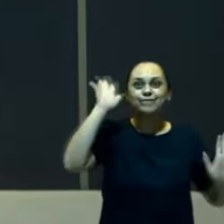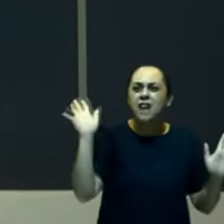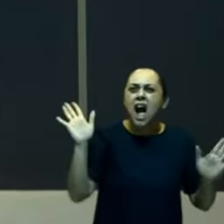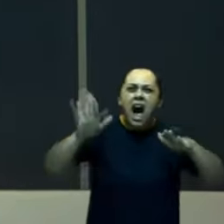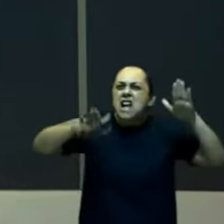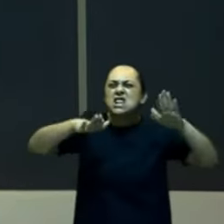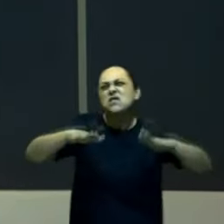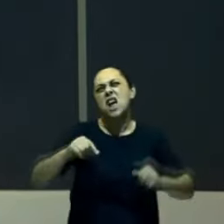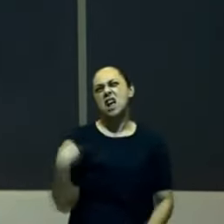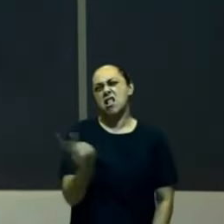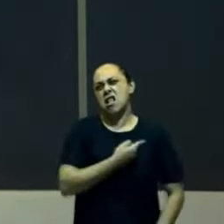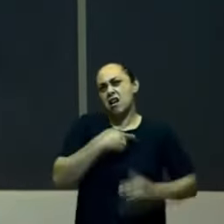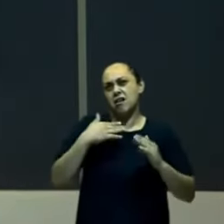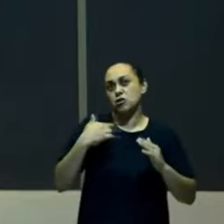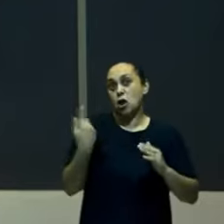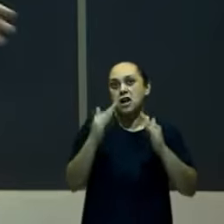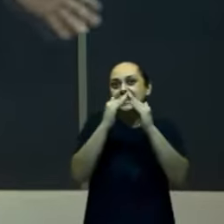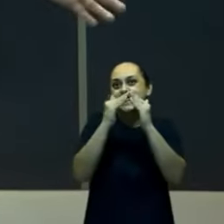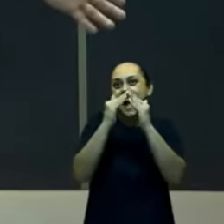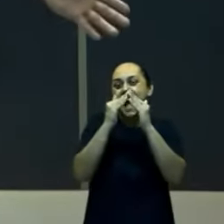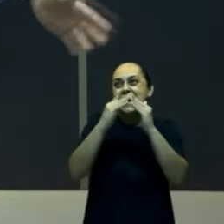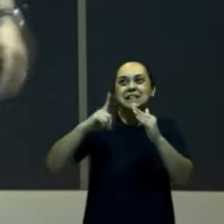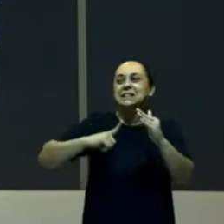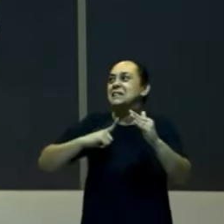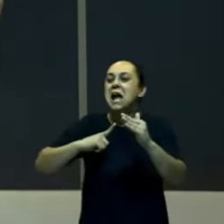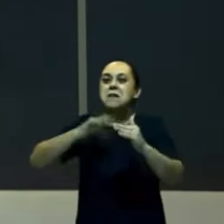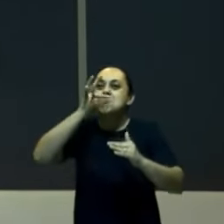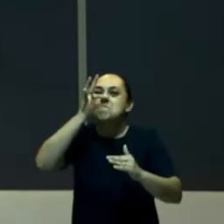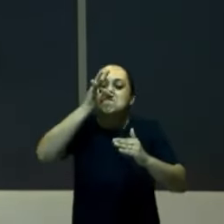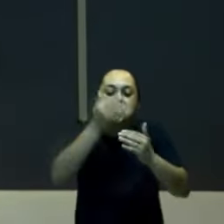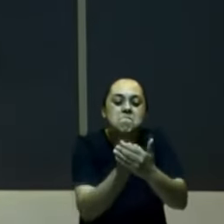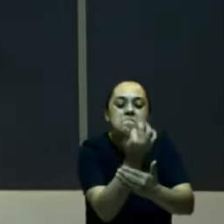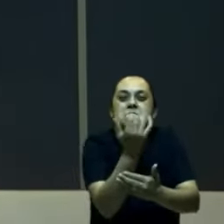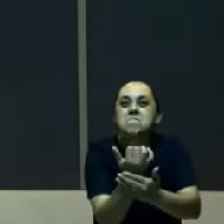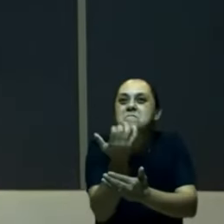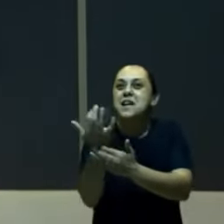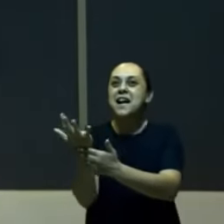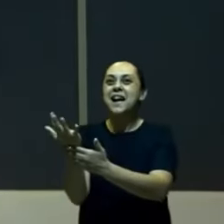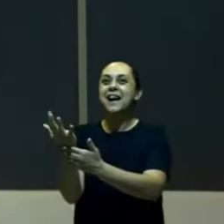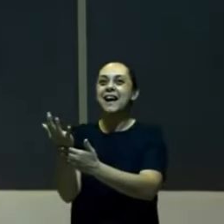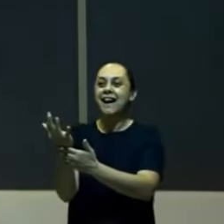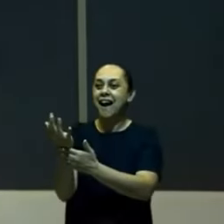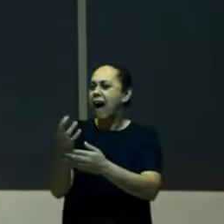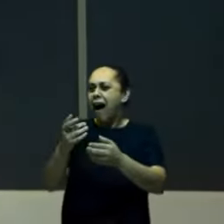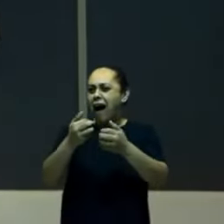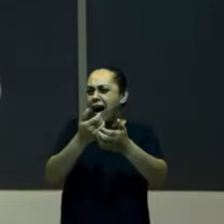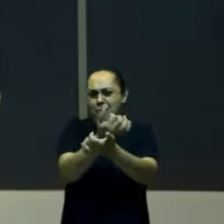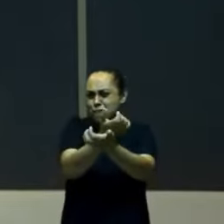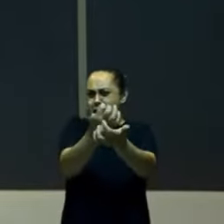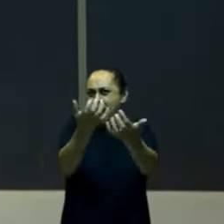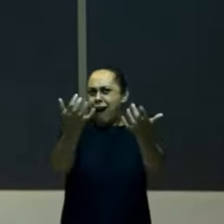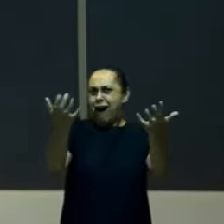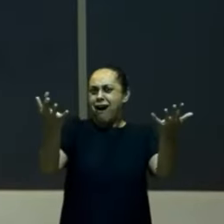planta, sabe do que eu estou falando. Vira e mexe, você tem que ir lá ver. Está muito molhada, não precisa